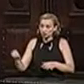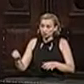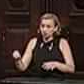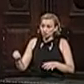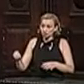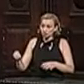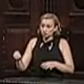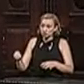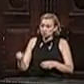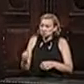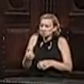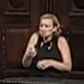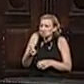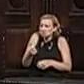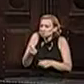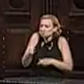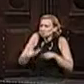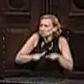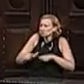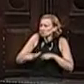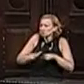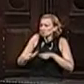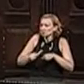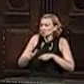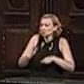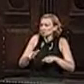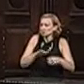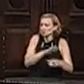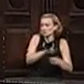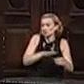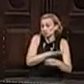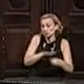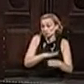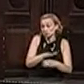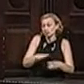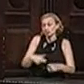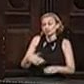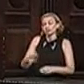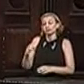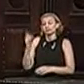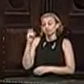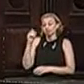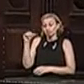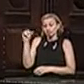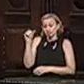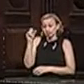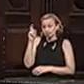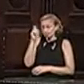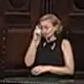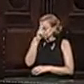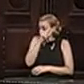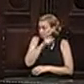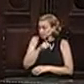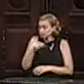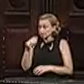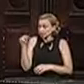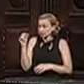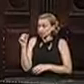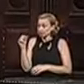com muito pouco trabalho nessa área, o que leva a risco a população que mora nessas regiões e que